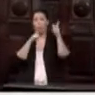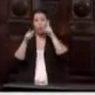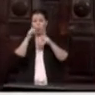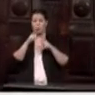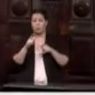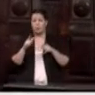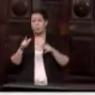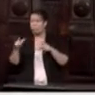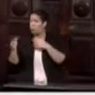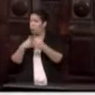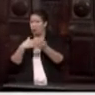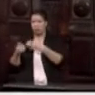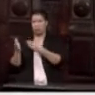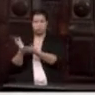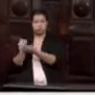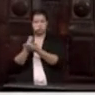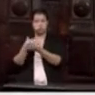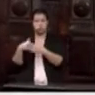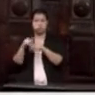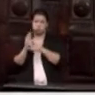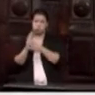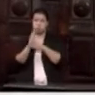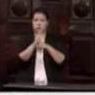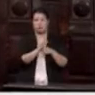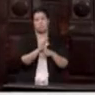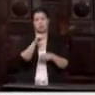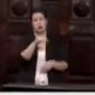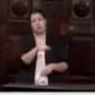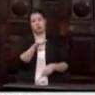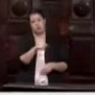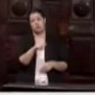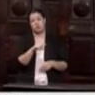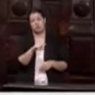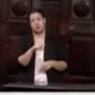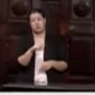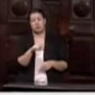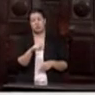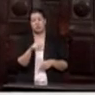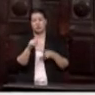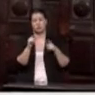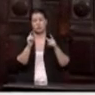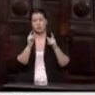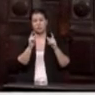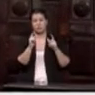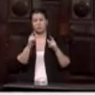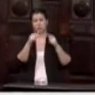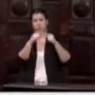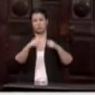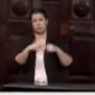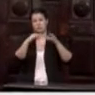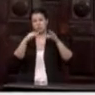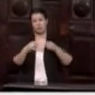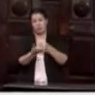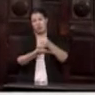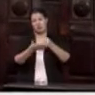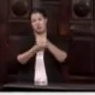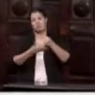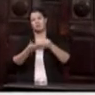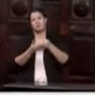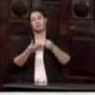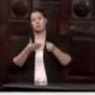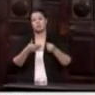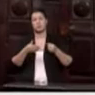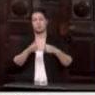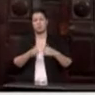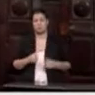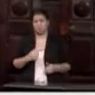investimentos, quaisquer que viessem, fossem para a atenção do cumprimento básico, do atendimento básico do